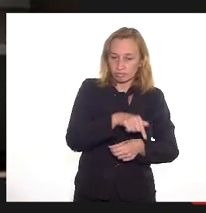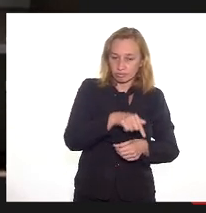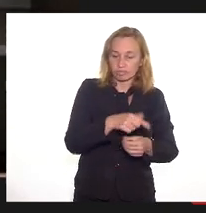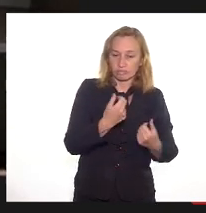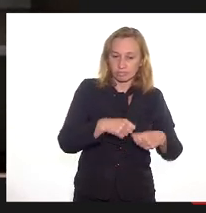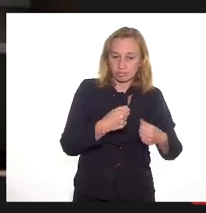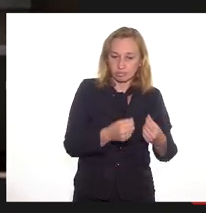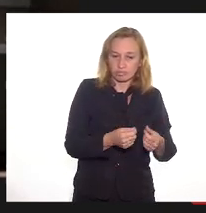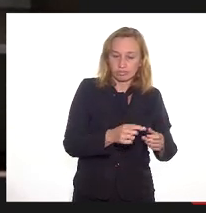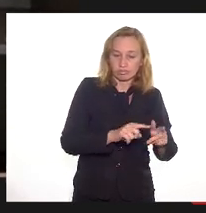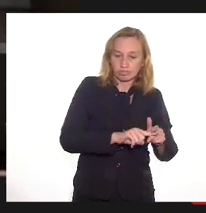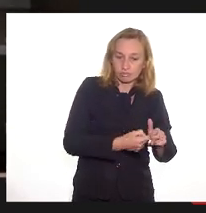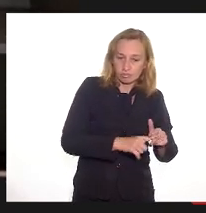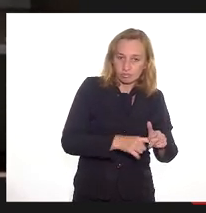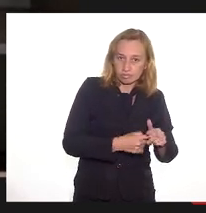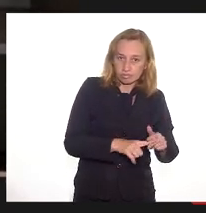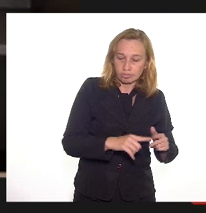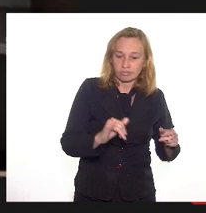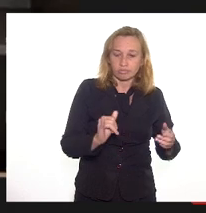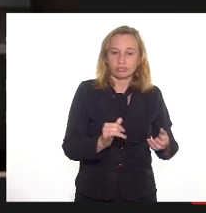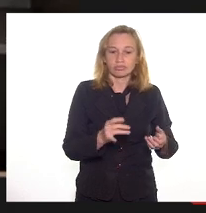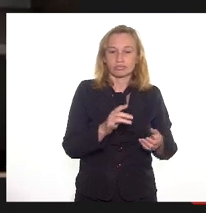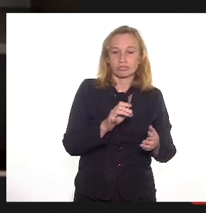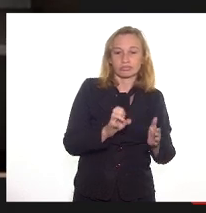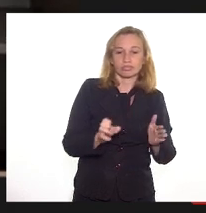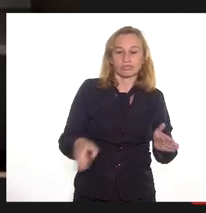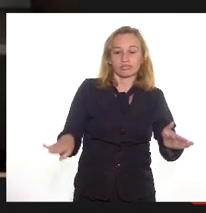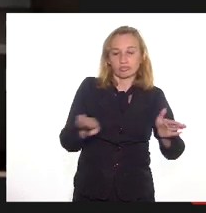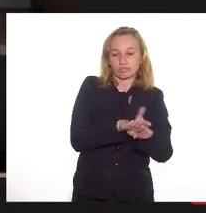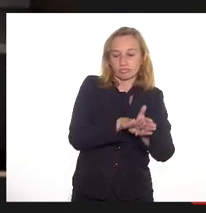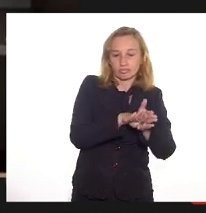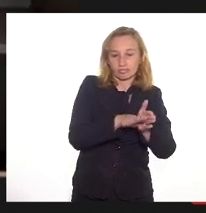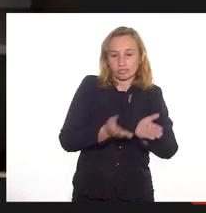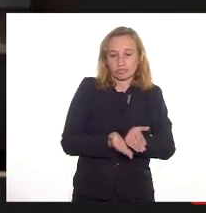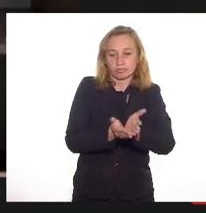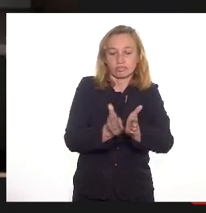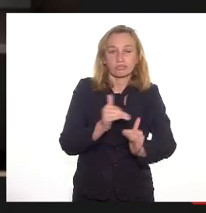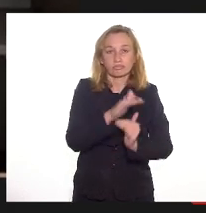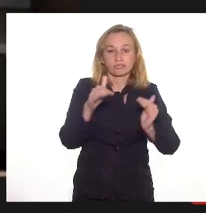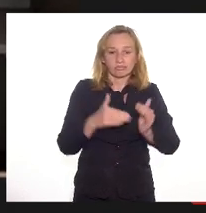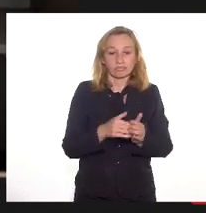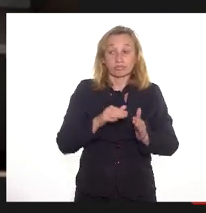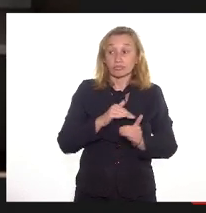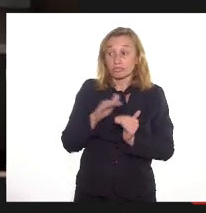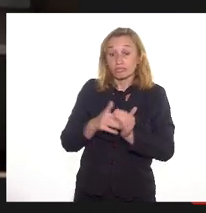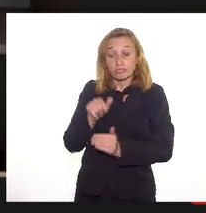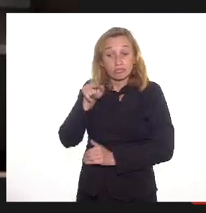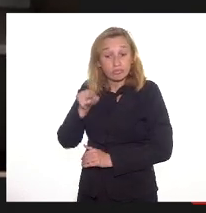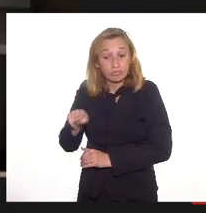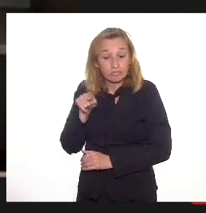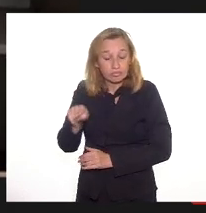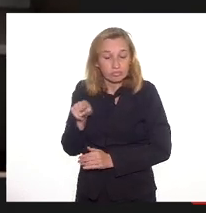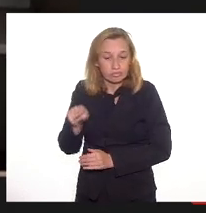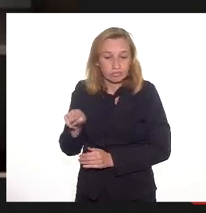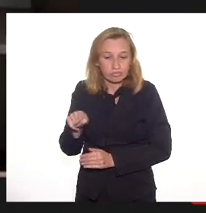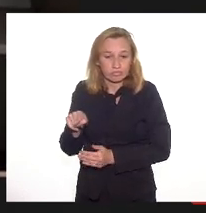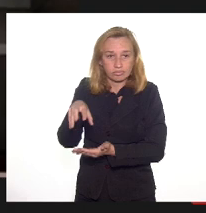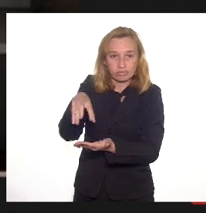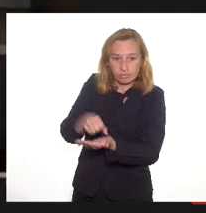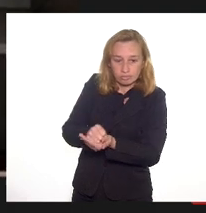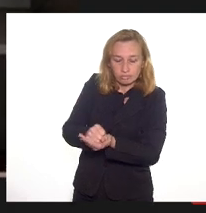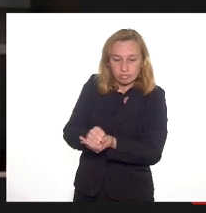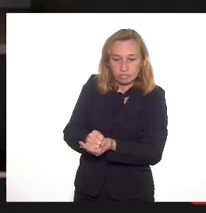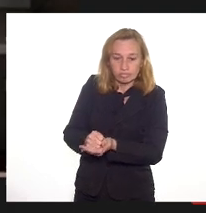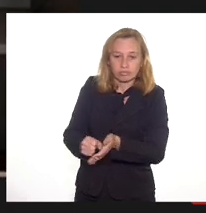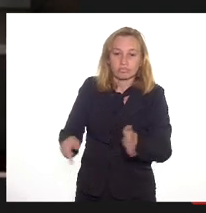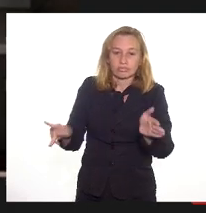e refeitas, né, por estaleiros brasileiros. Será que todas aquelas que estão lá listadas são oriundas de